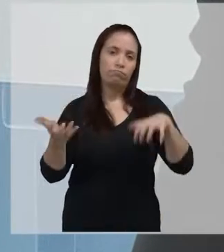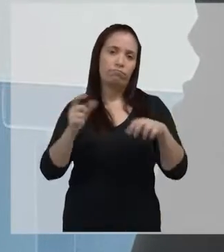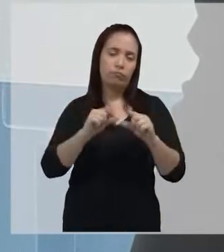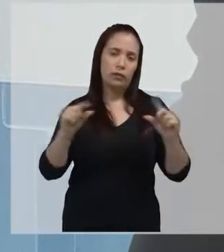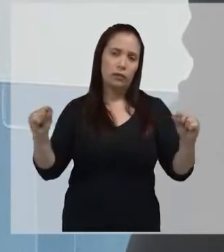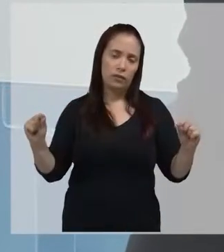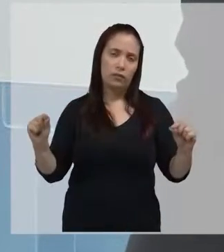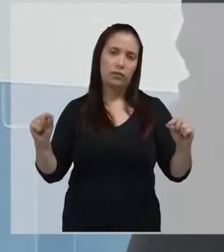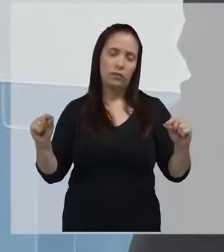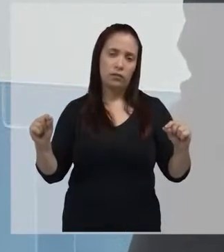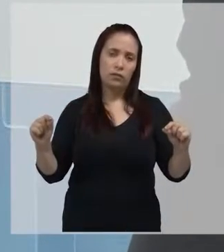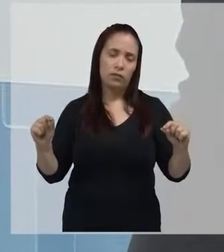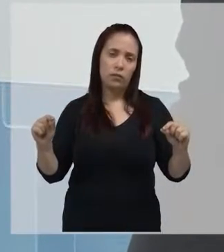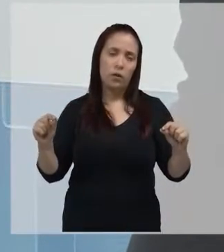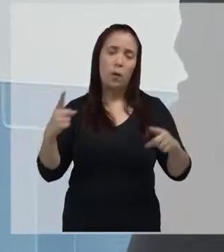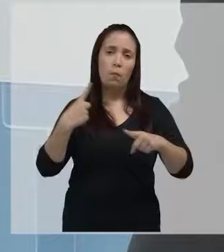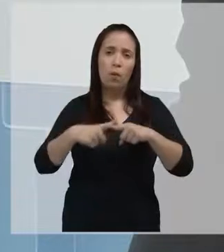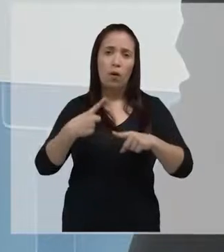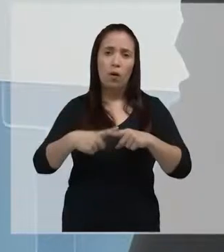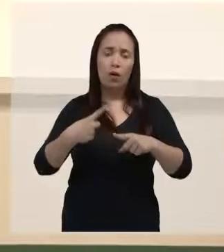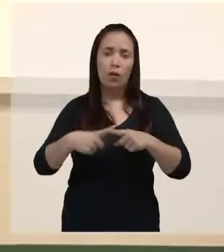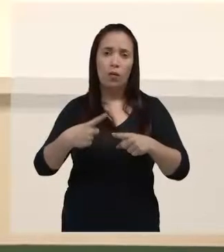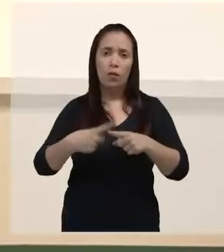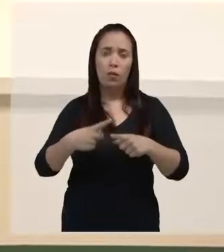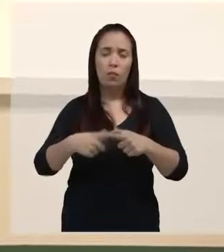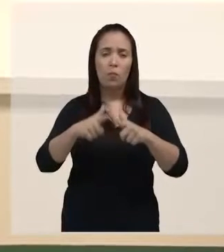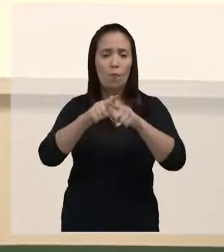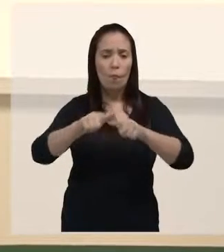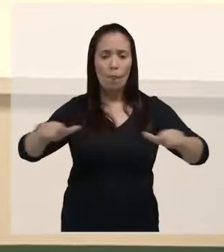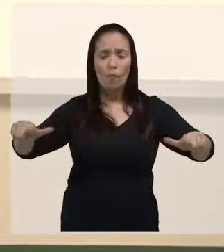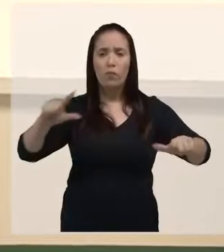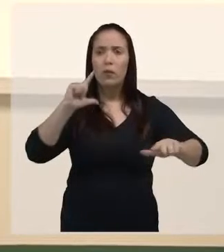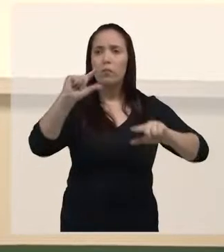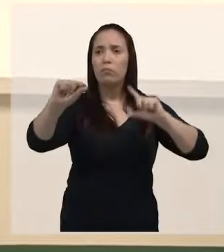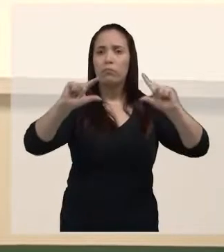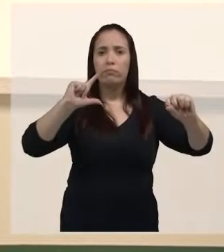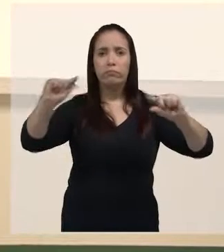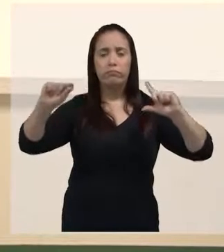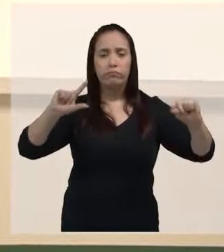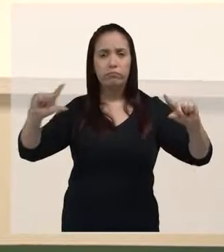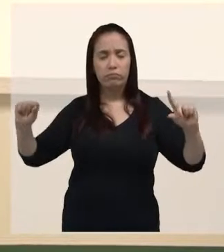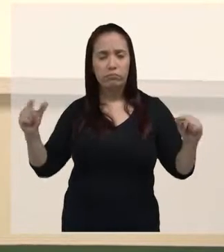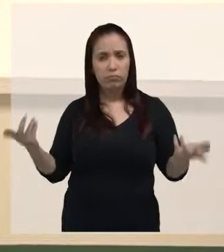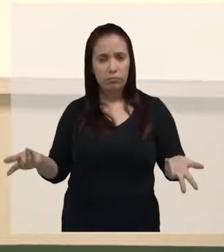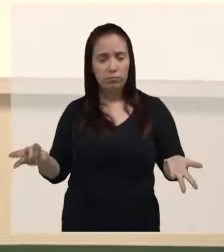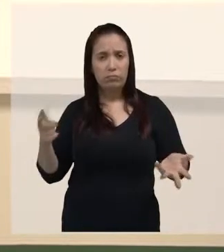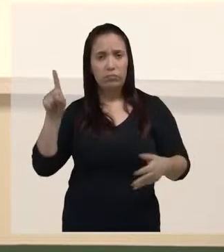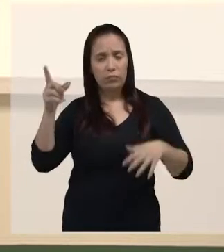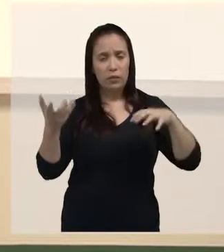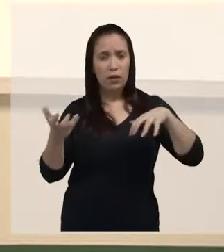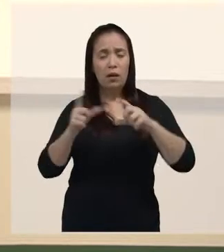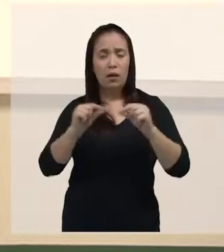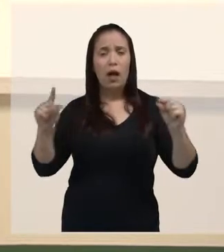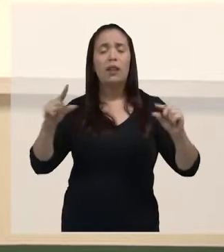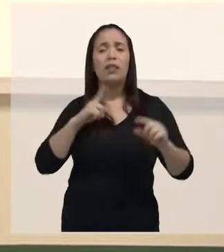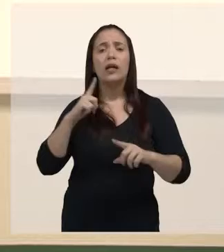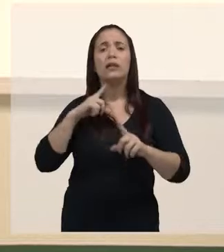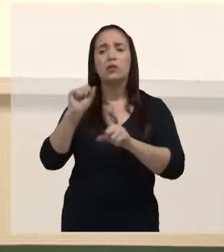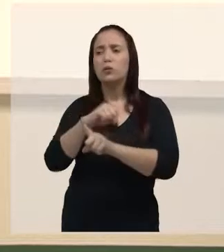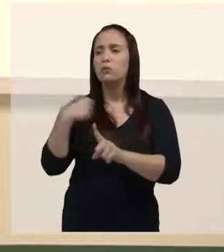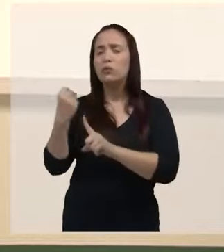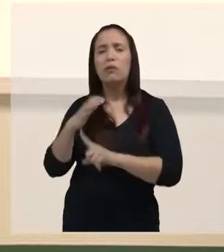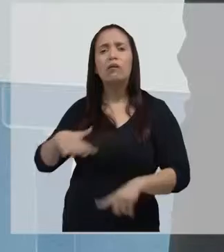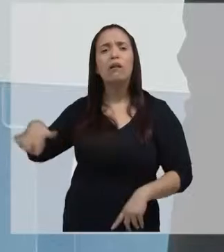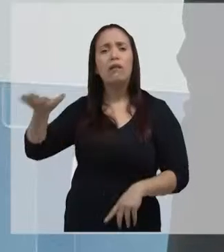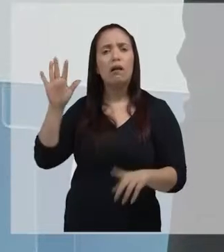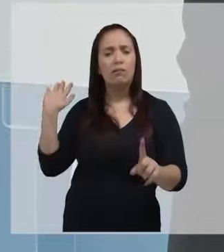aqui. o vazio, né? Não, além de ter um vazio de poder, Vazio de poder. além desse Congresso estar aí ser muito desgastado Um governo federal. e